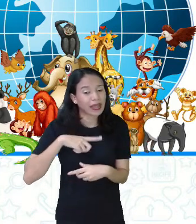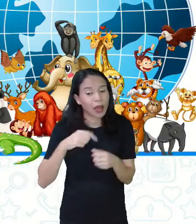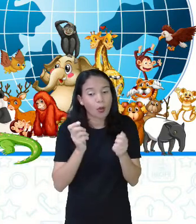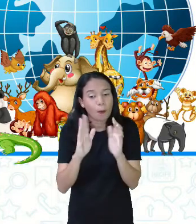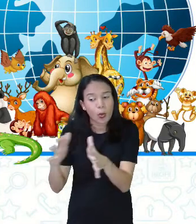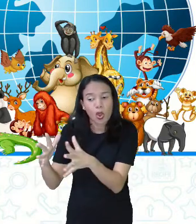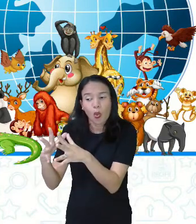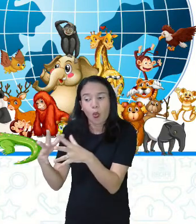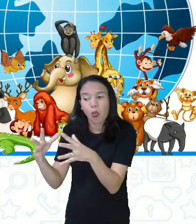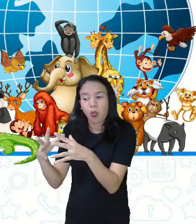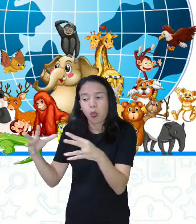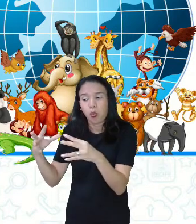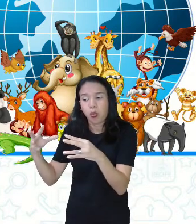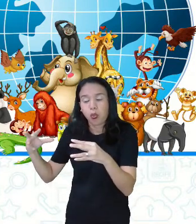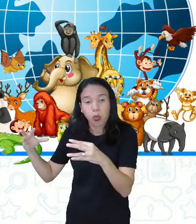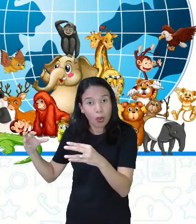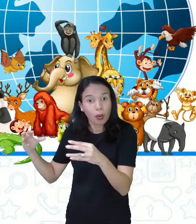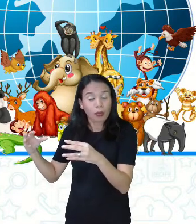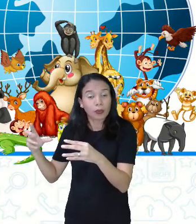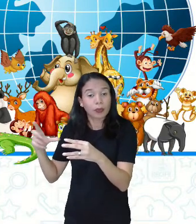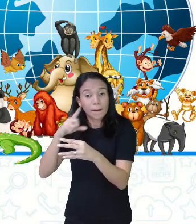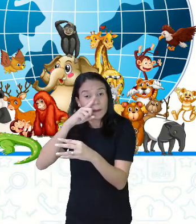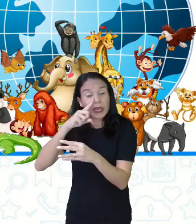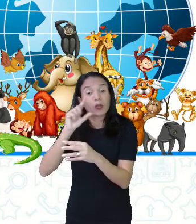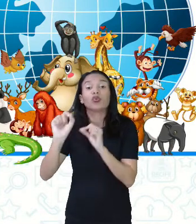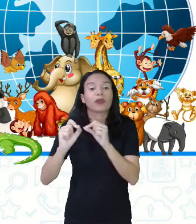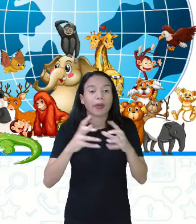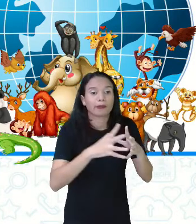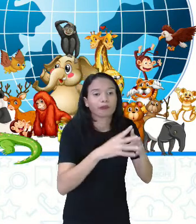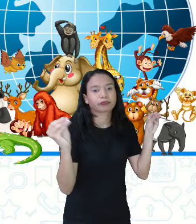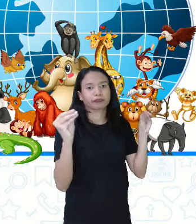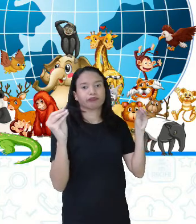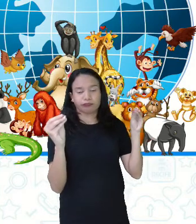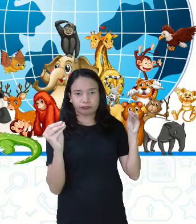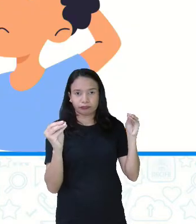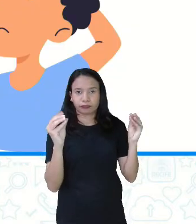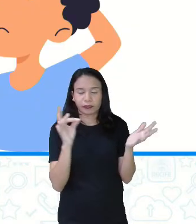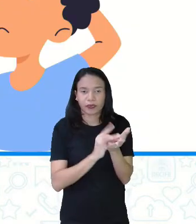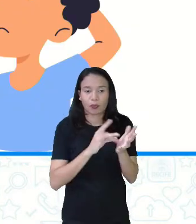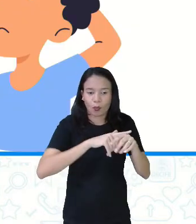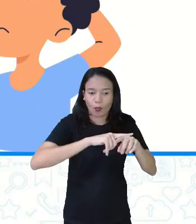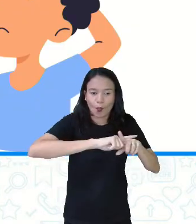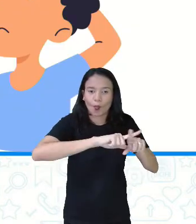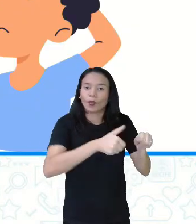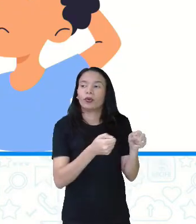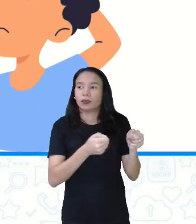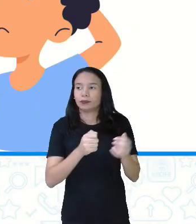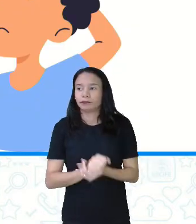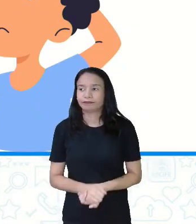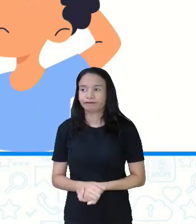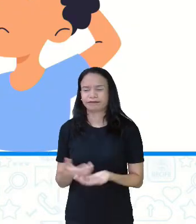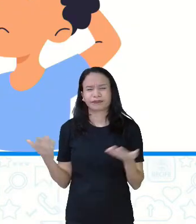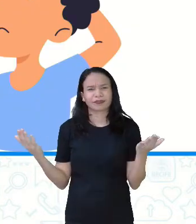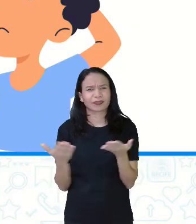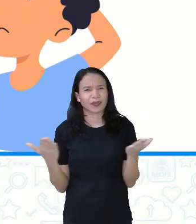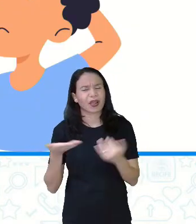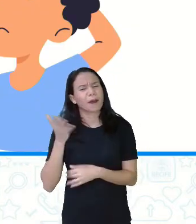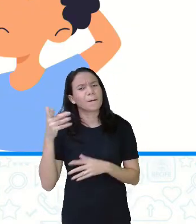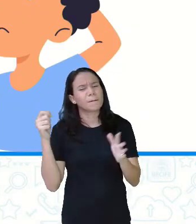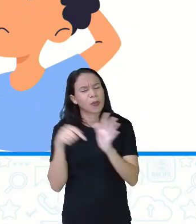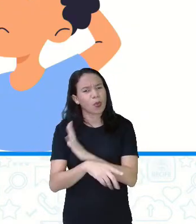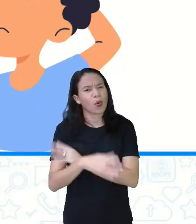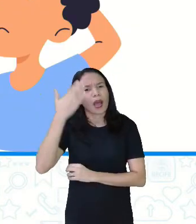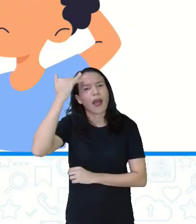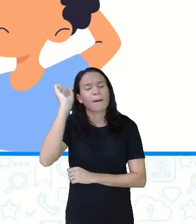e esses animais estão com risco de serem extintos. Aí eu já perguntei, não é? Que se